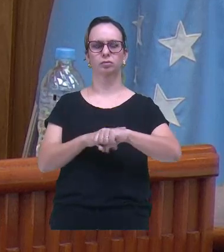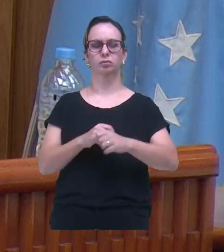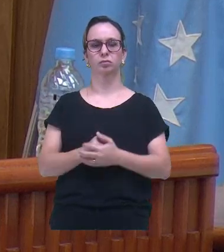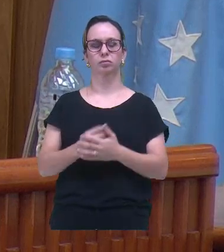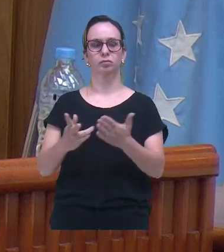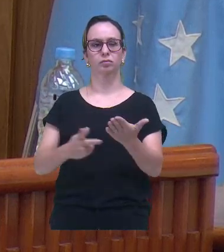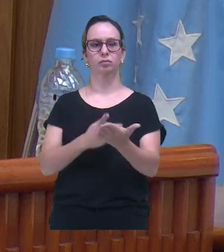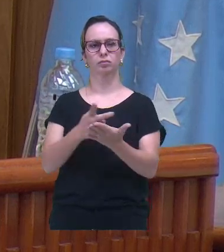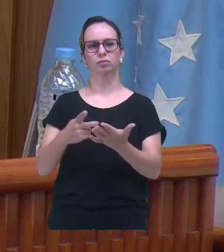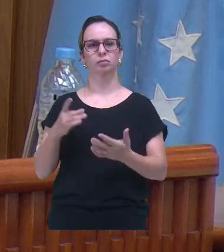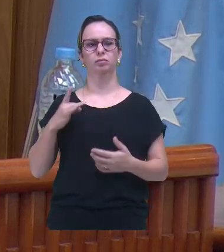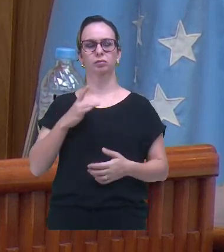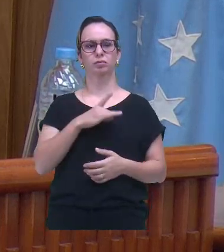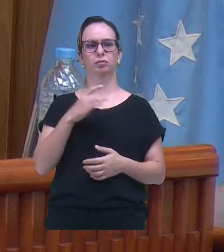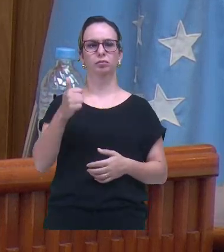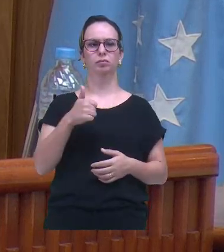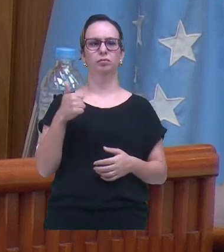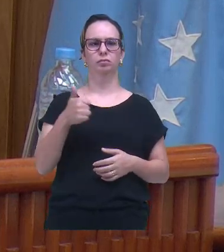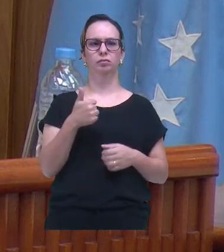para a nossa cidade.